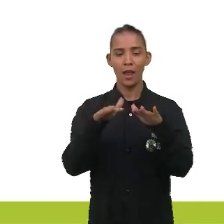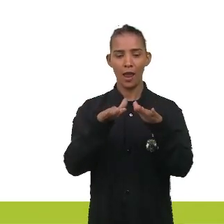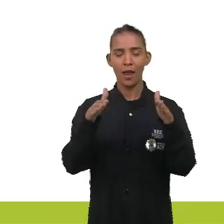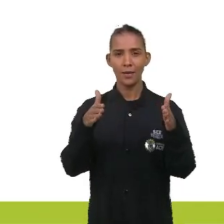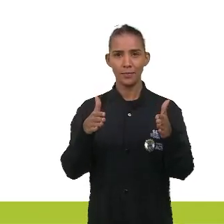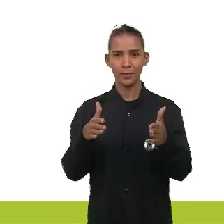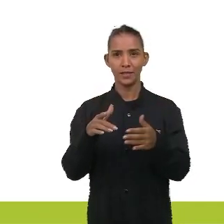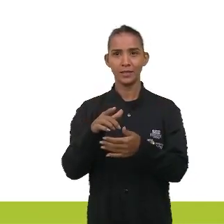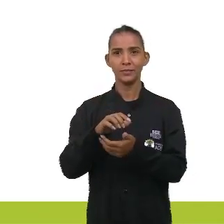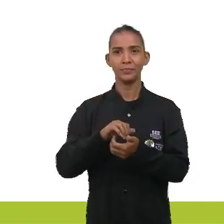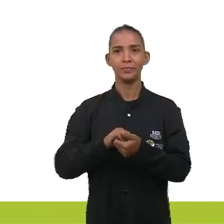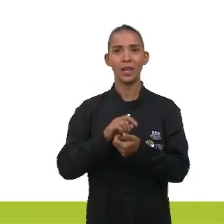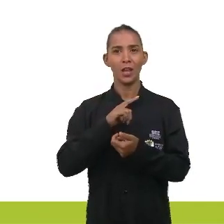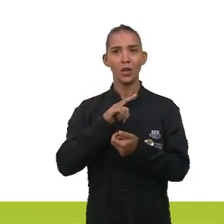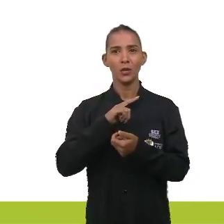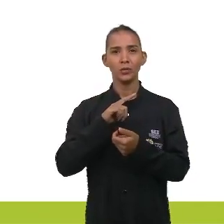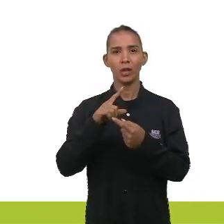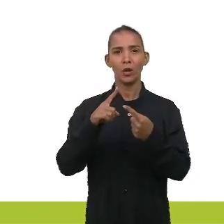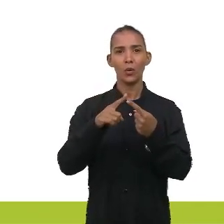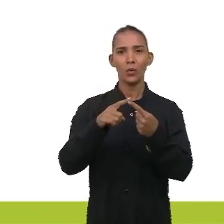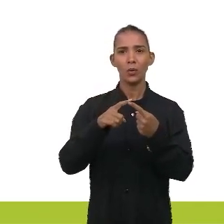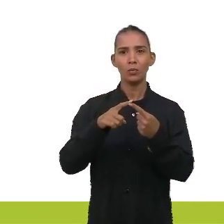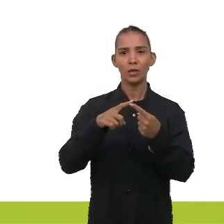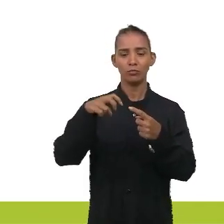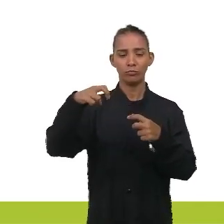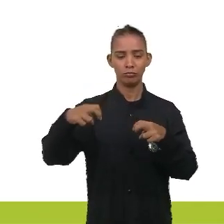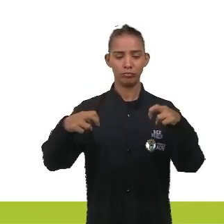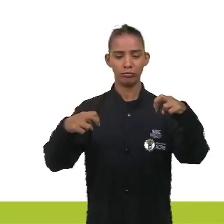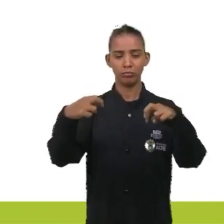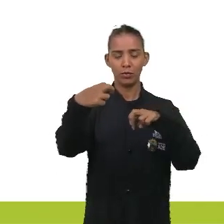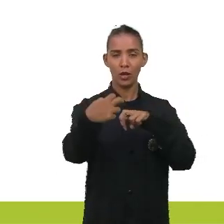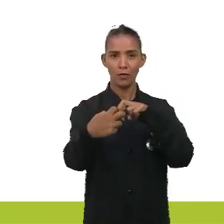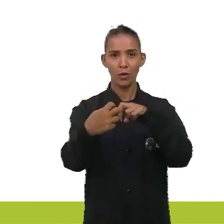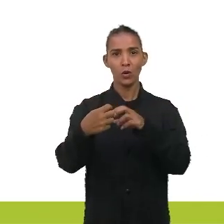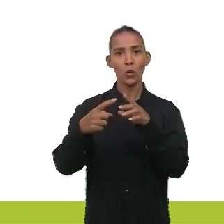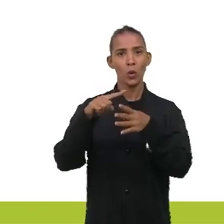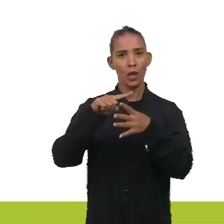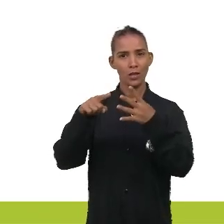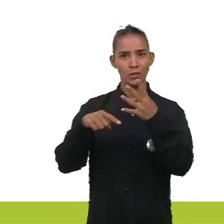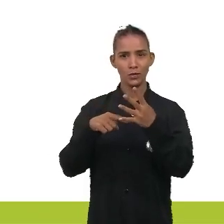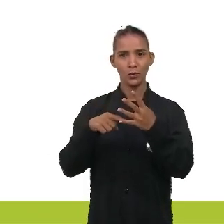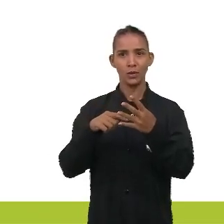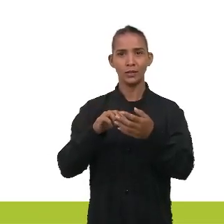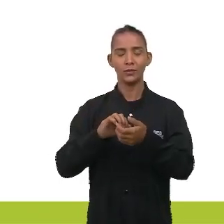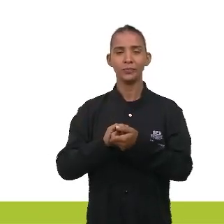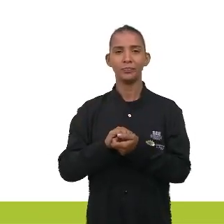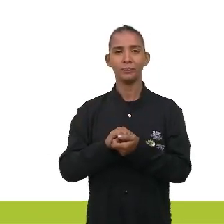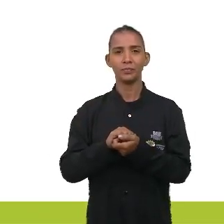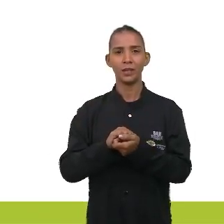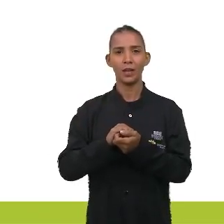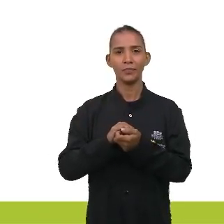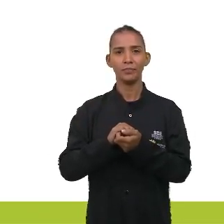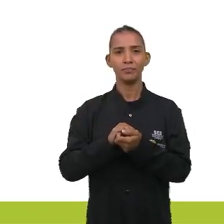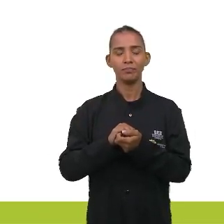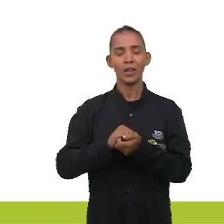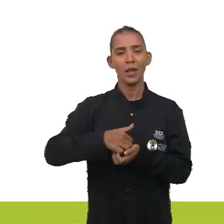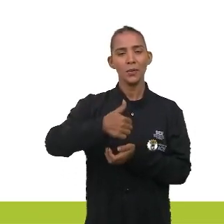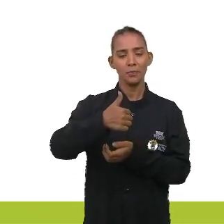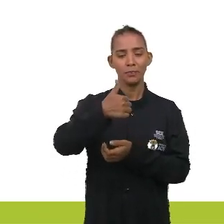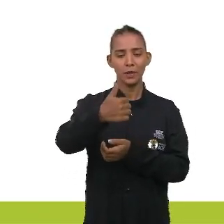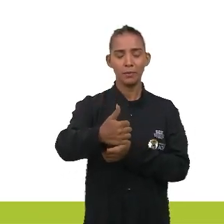pessoa em cada uma dessas posições. Digamos a pessoa A esteja aqui. A